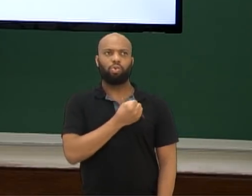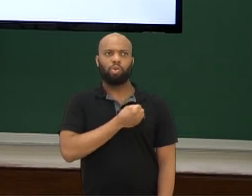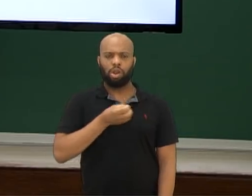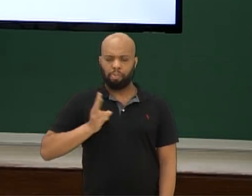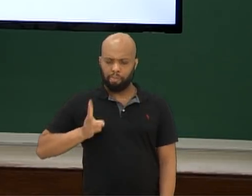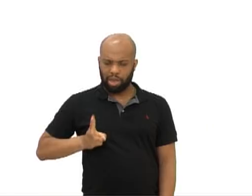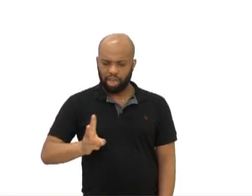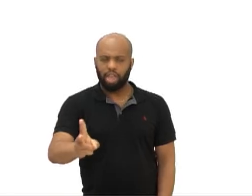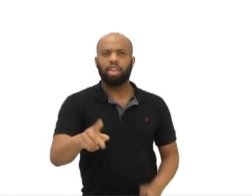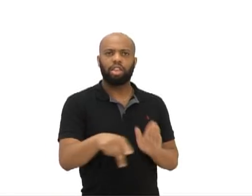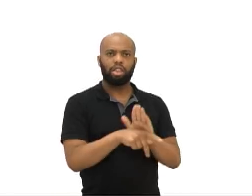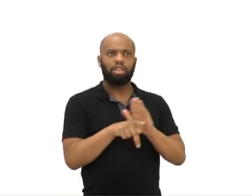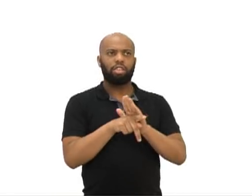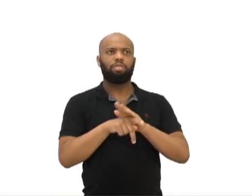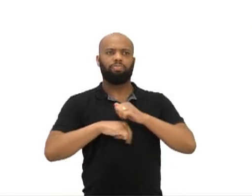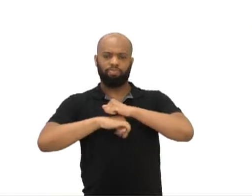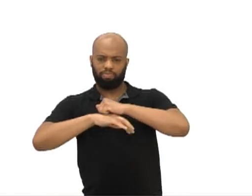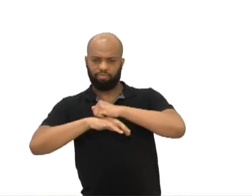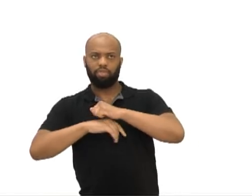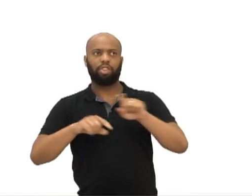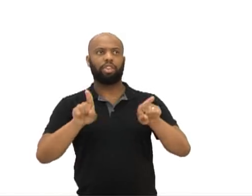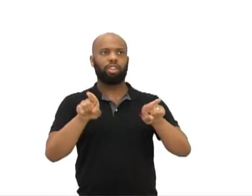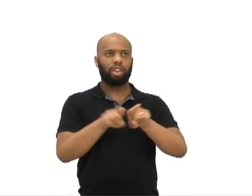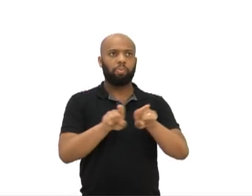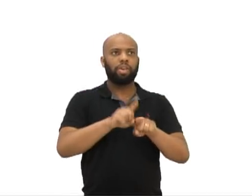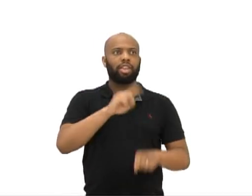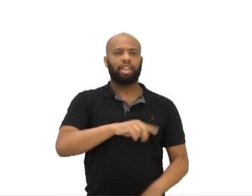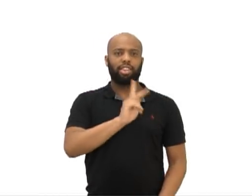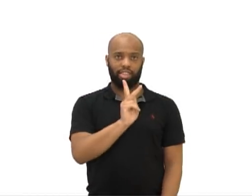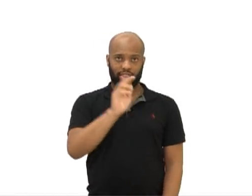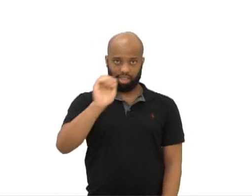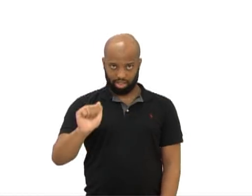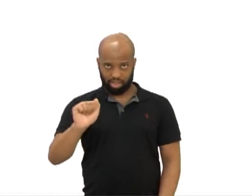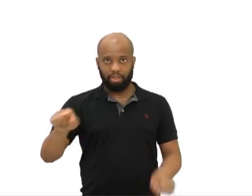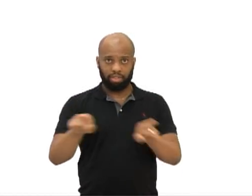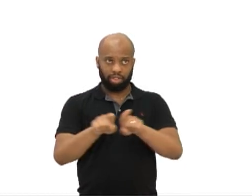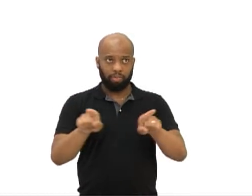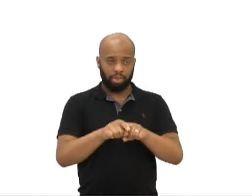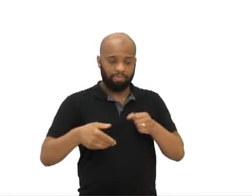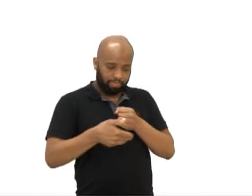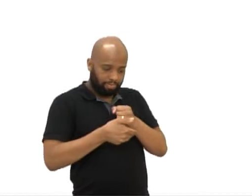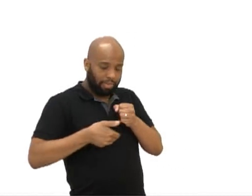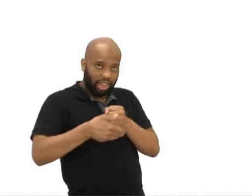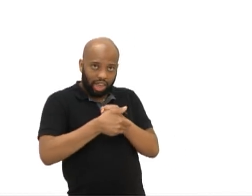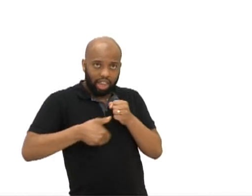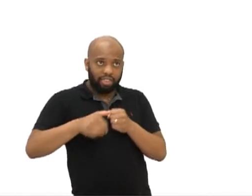que a gente chama de Ka, e a constante de ionização das